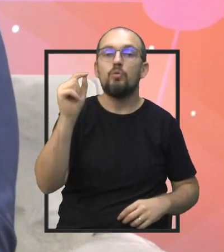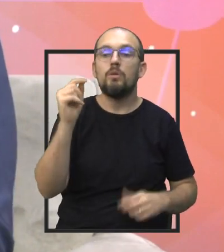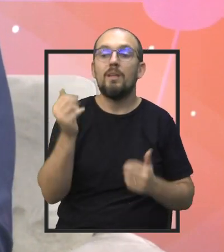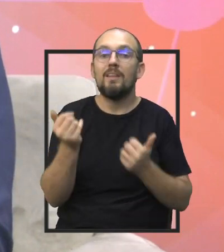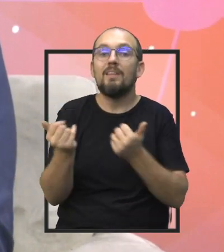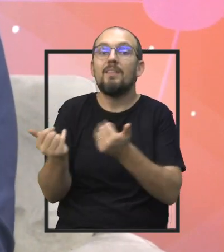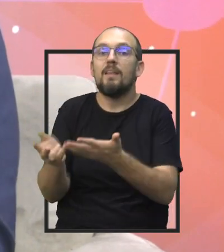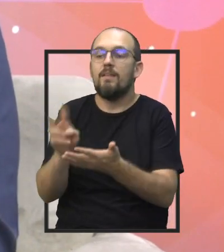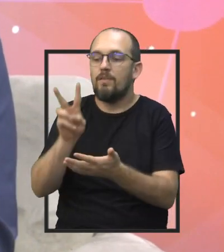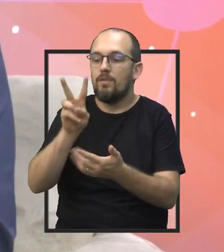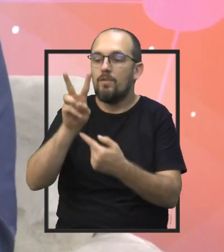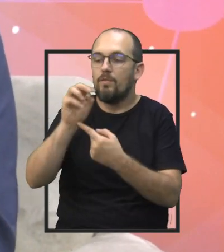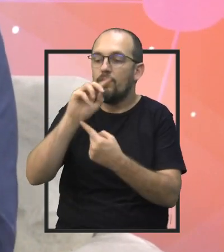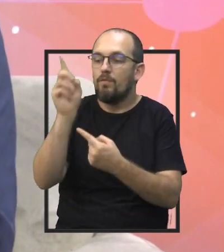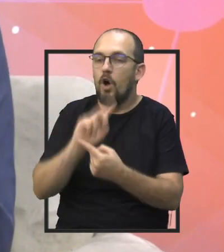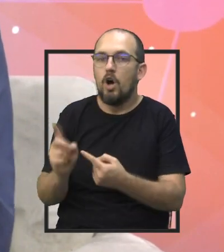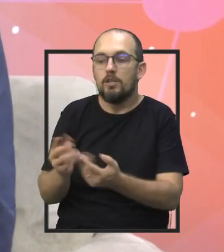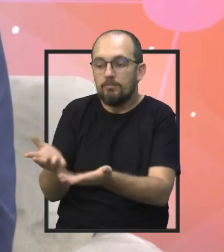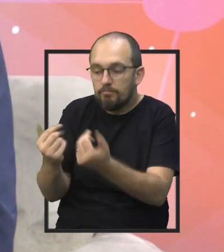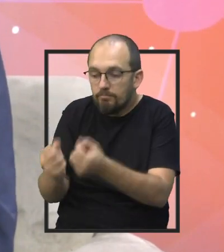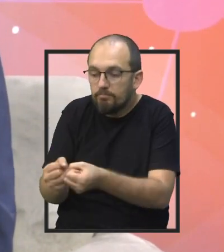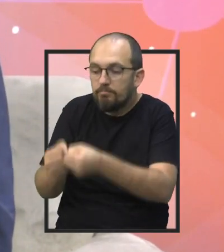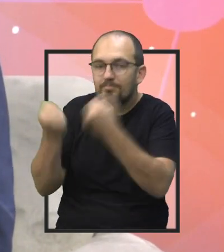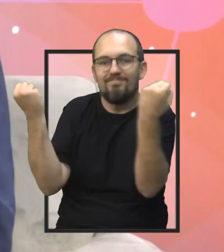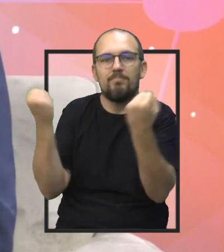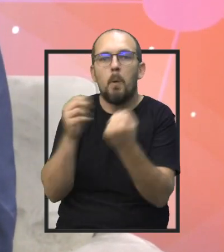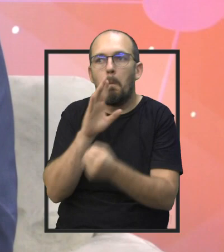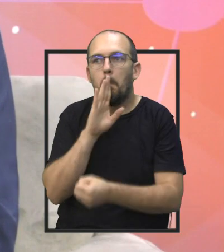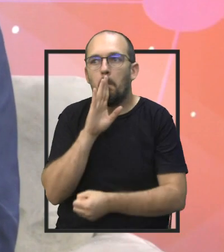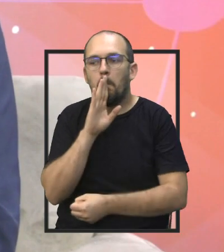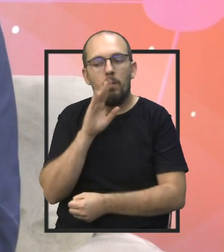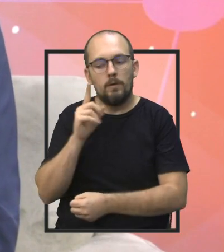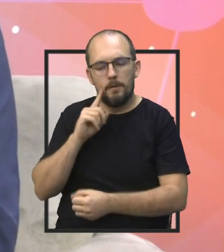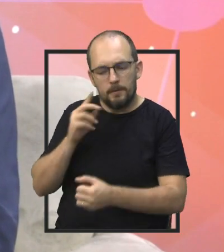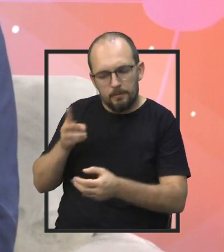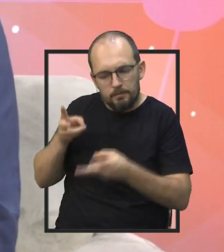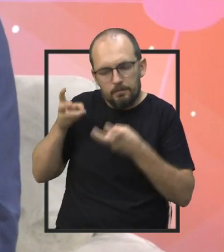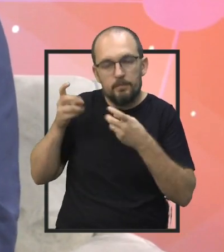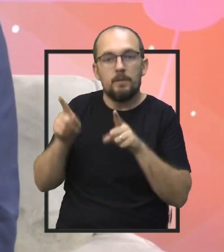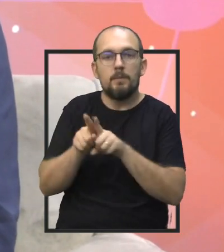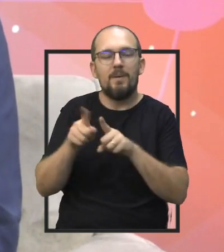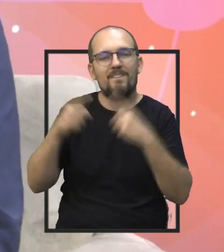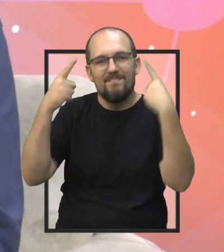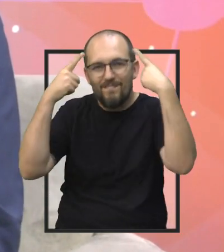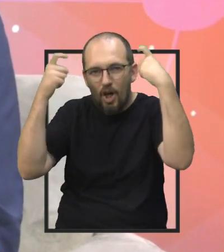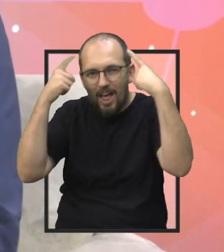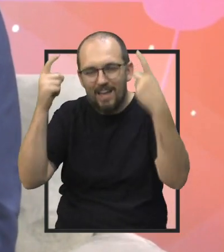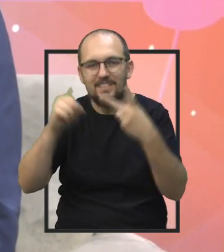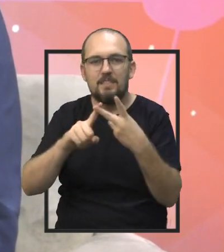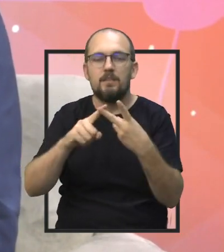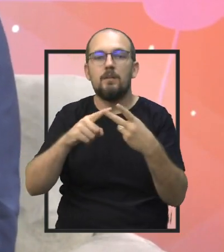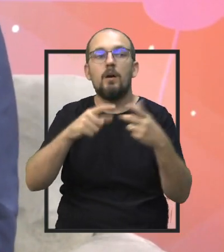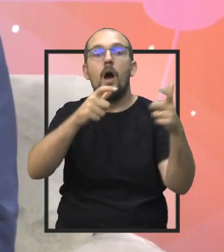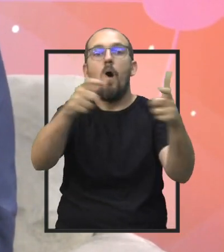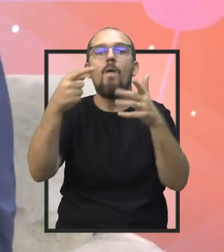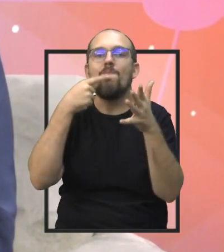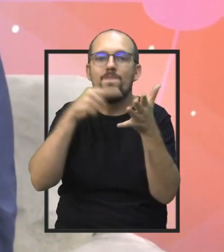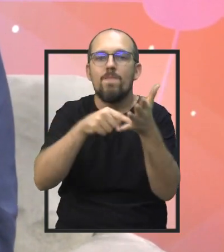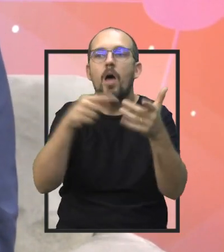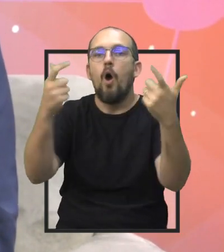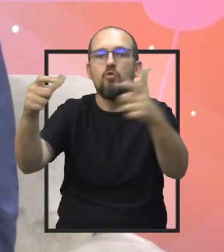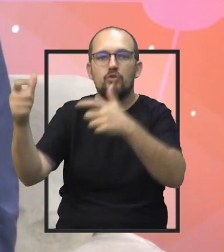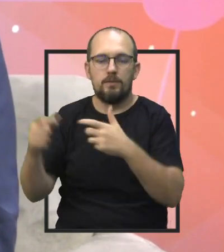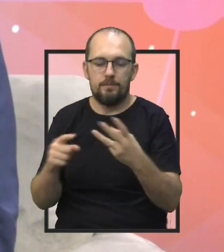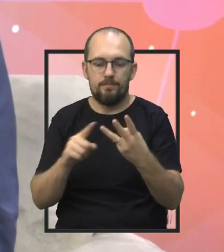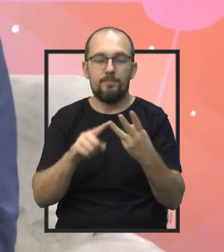dar voz aos silêncios, de reconhecer os sinais de violência, os canais de denúncia, de sempre envolver